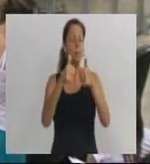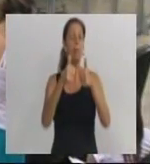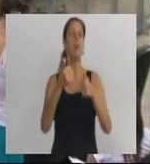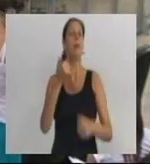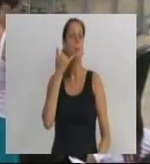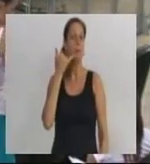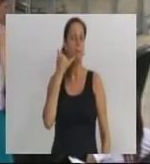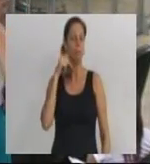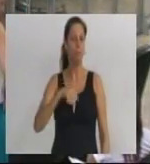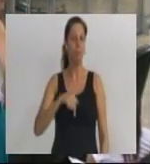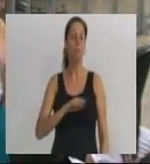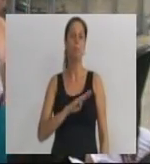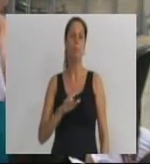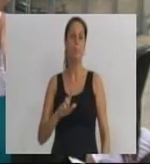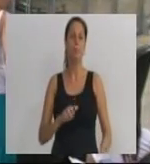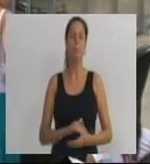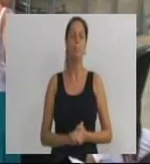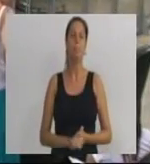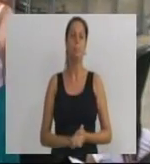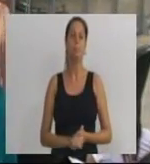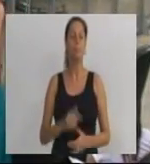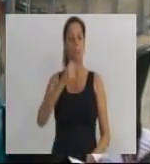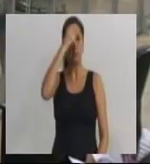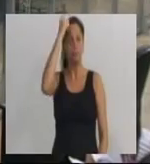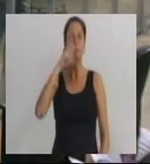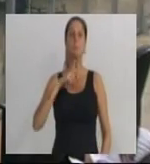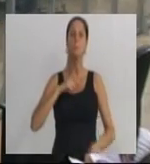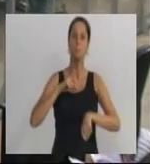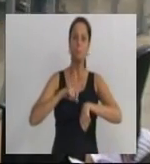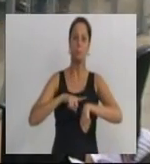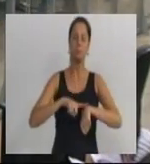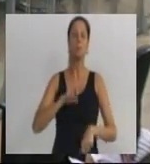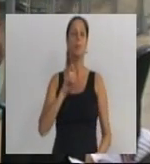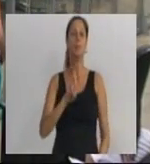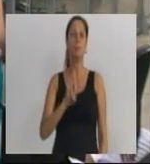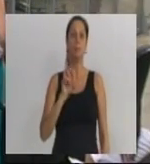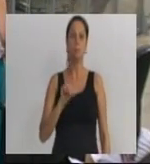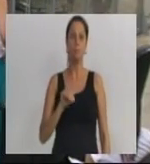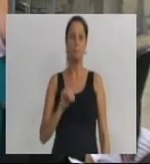Em discussão, vereador Adriano dispõe tempo de até 5 minutos.